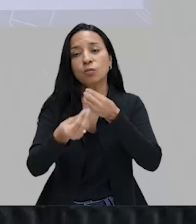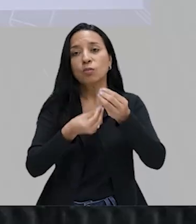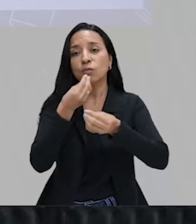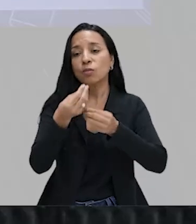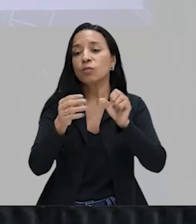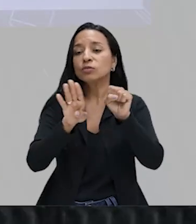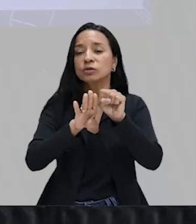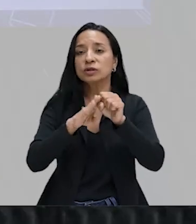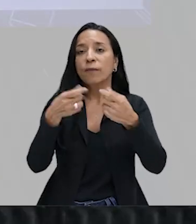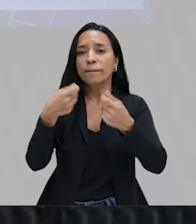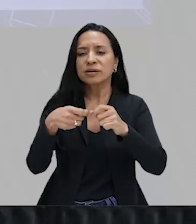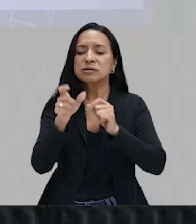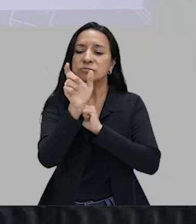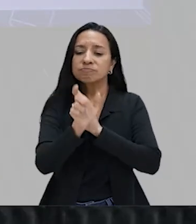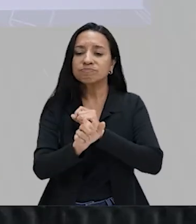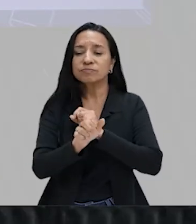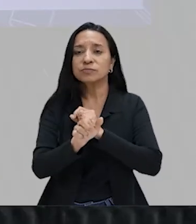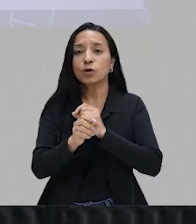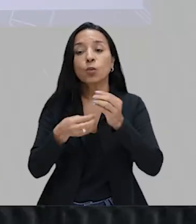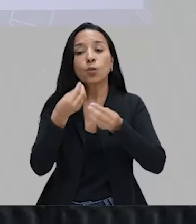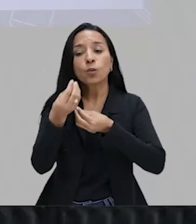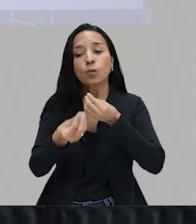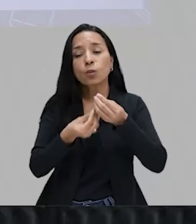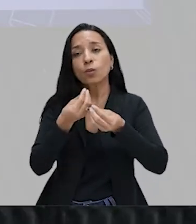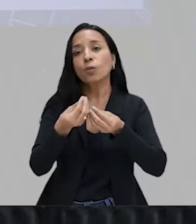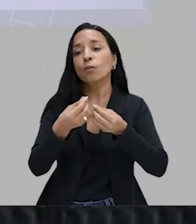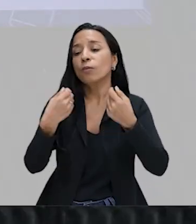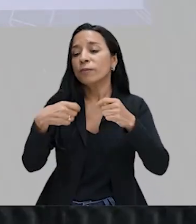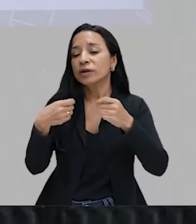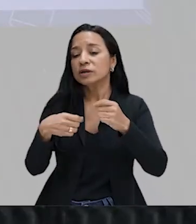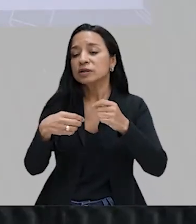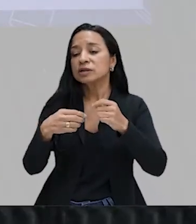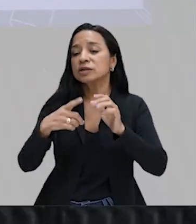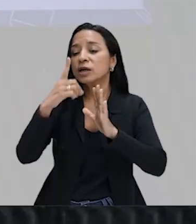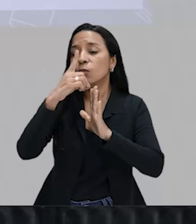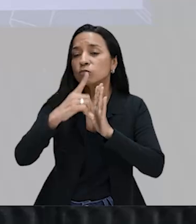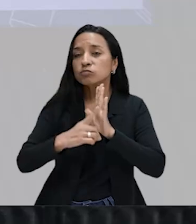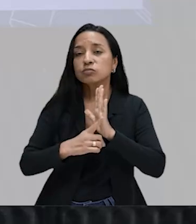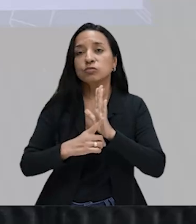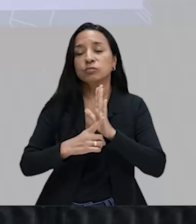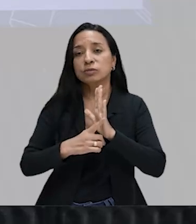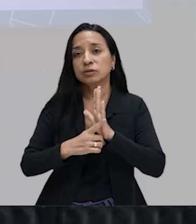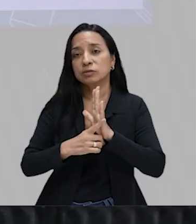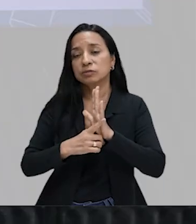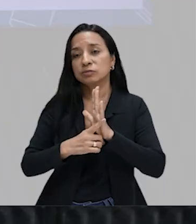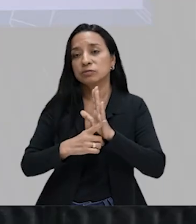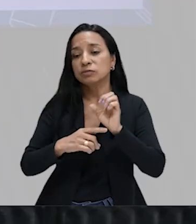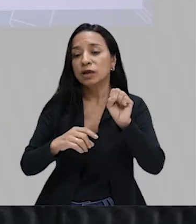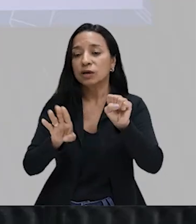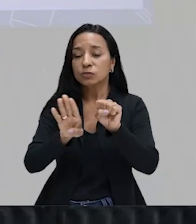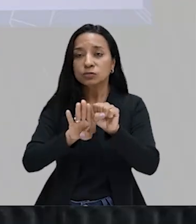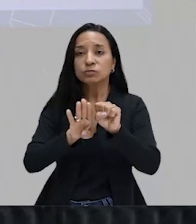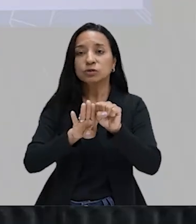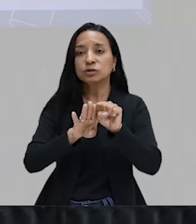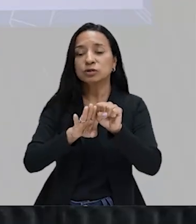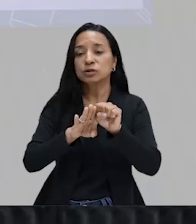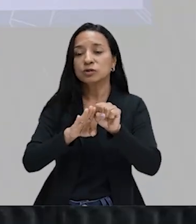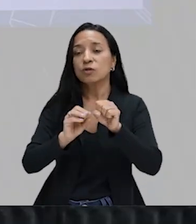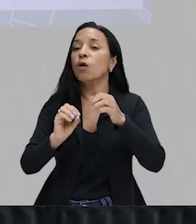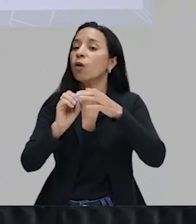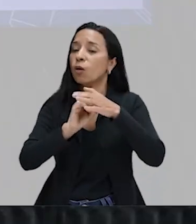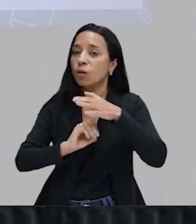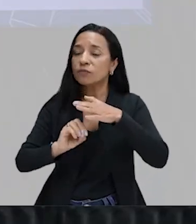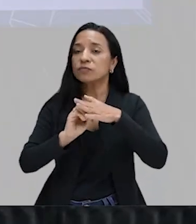esse substantivo precisa ser, como precisa ser o documento. Então, o documento é o substantivo e oficial é